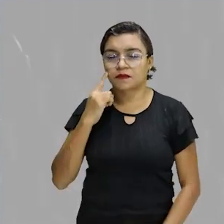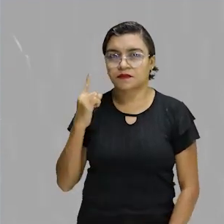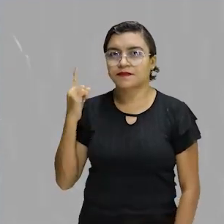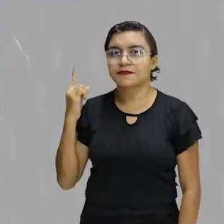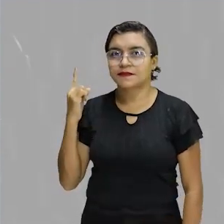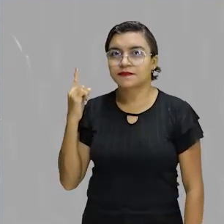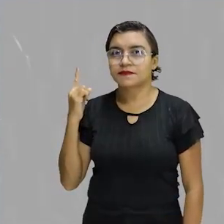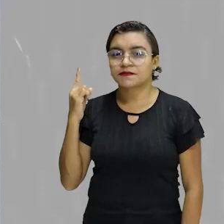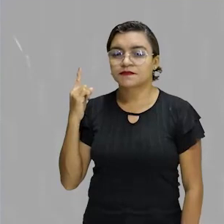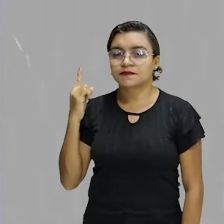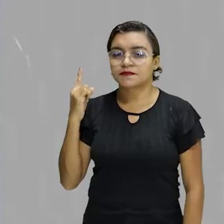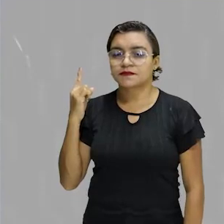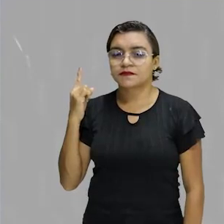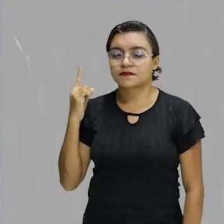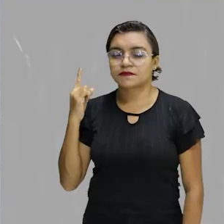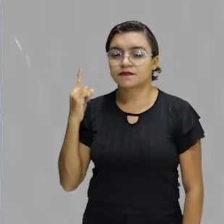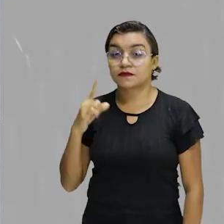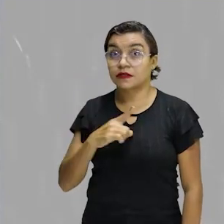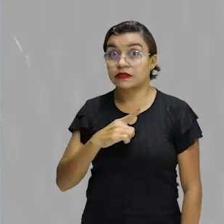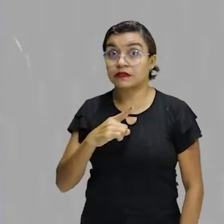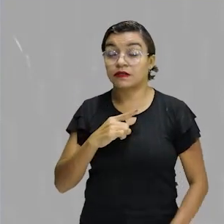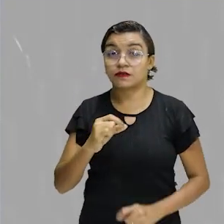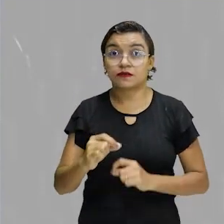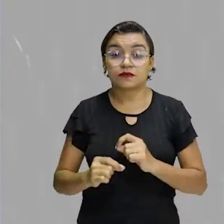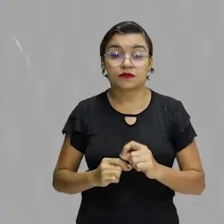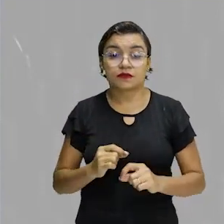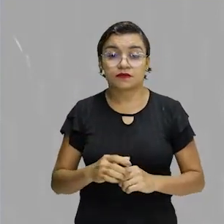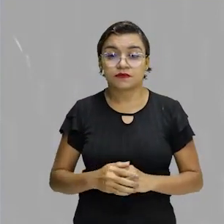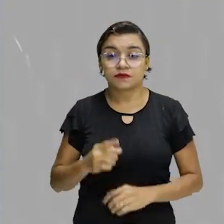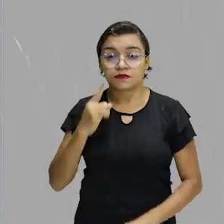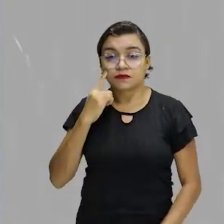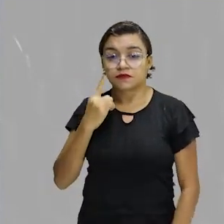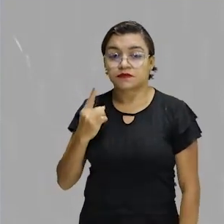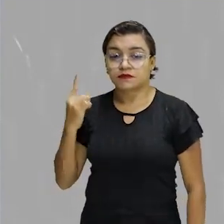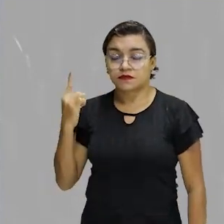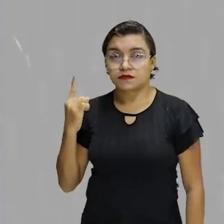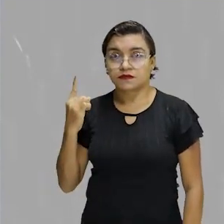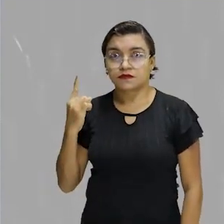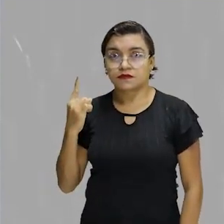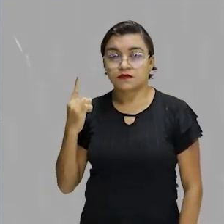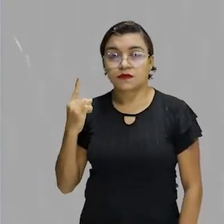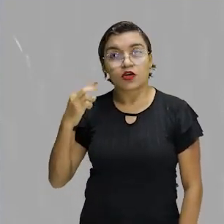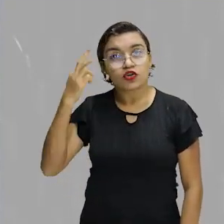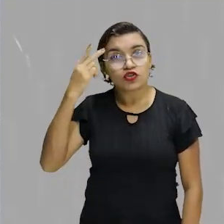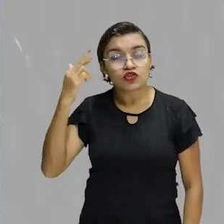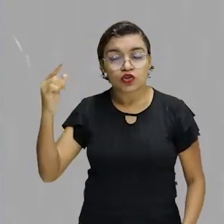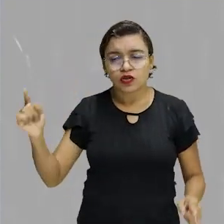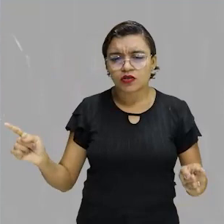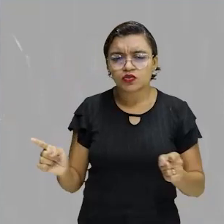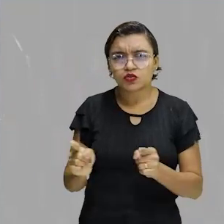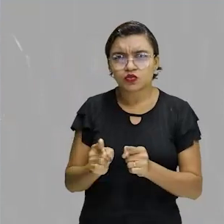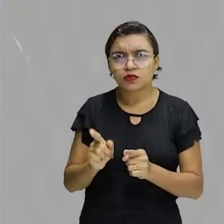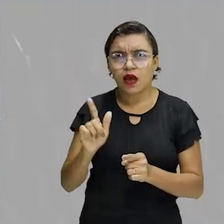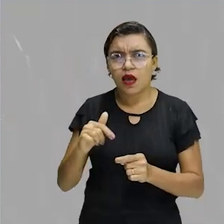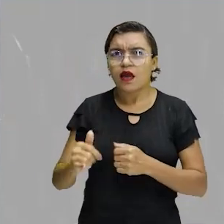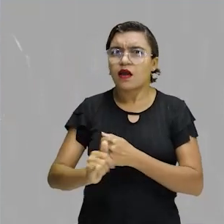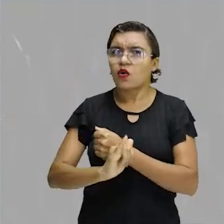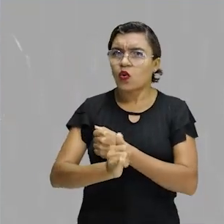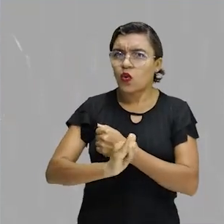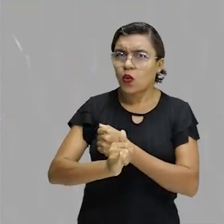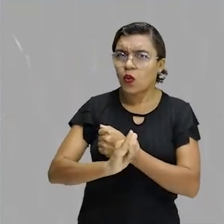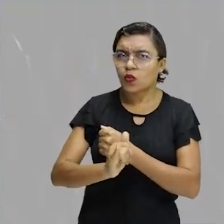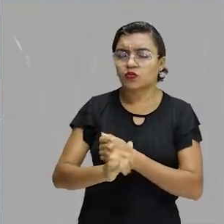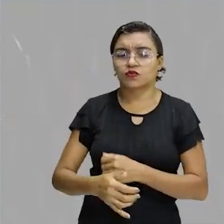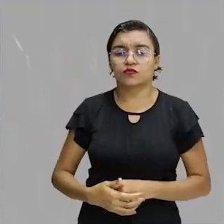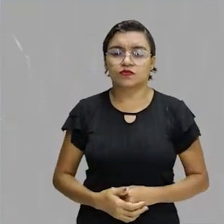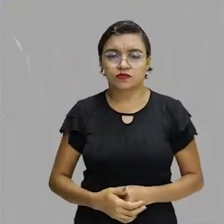personal experience reports. Então, eu tenho aqui short stories, histórias curtas, são os contos, tá?